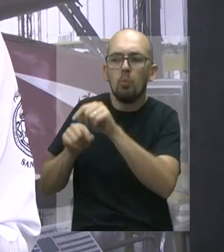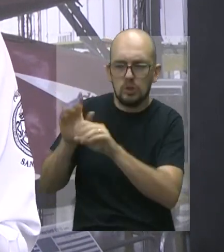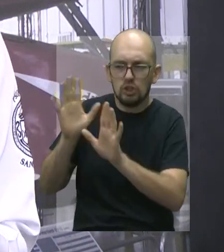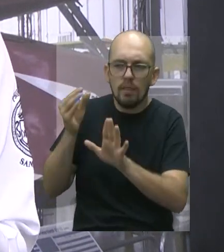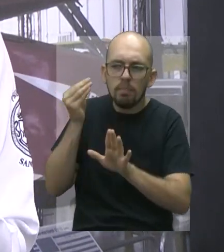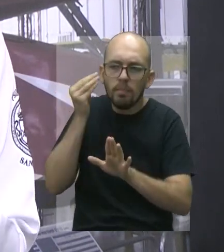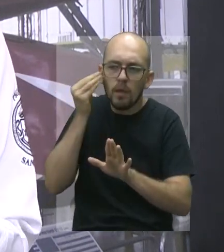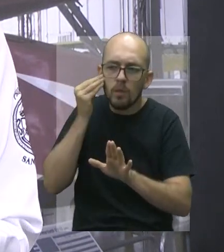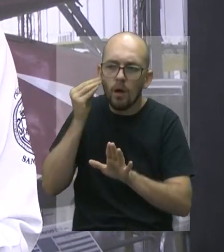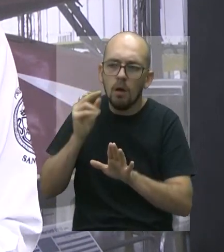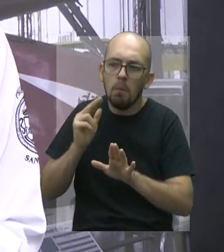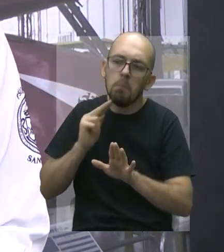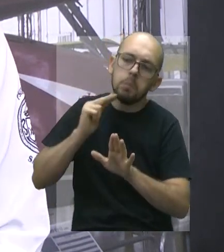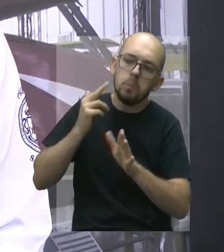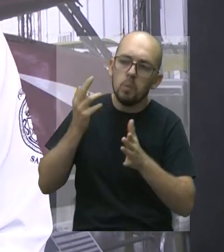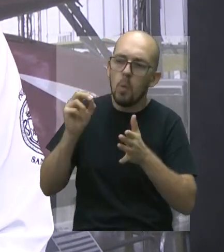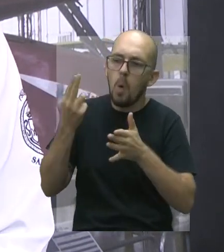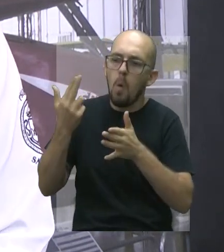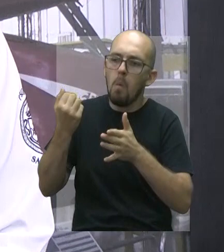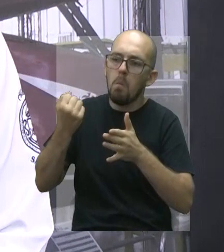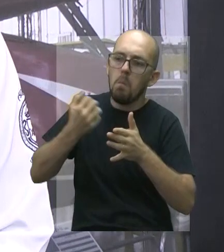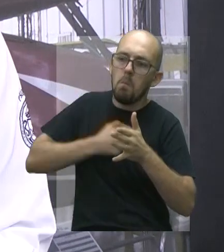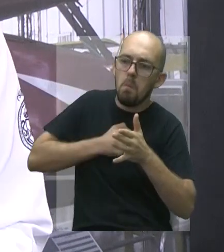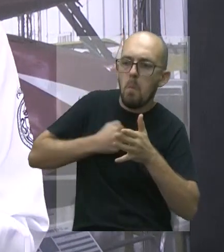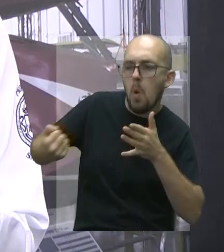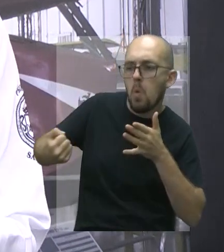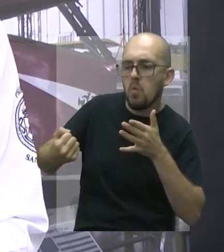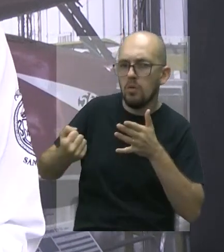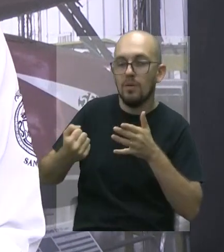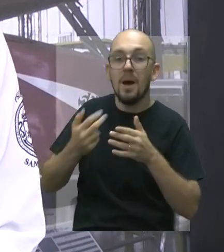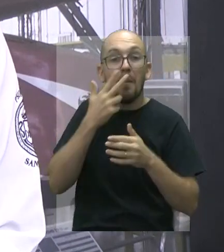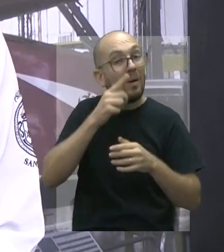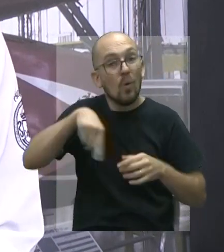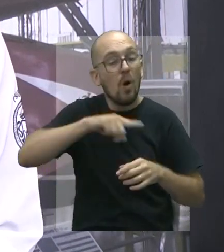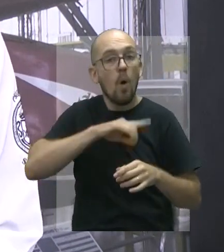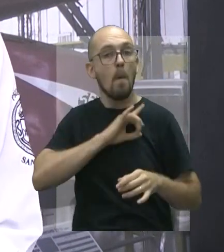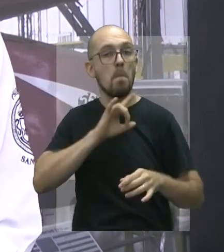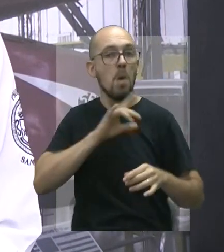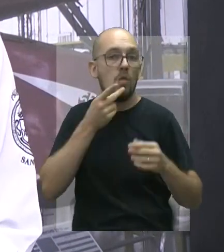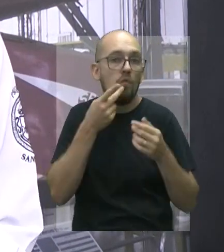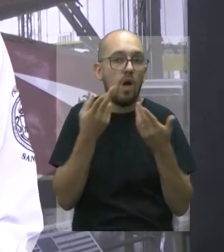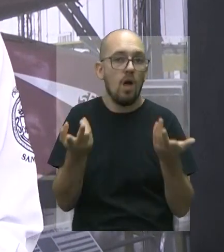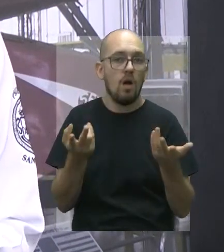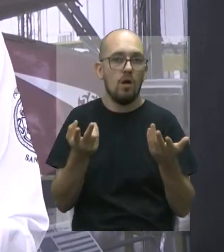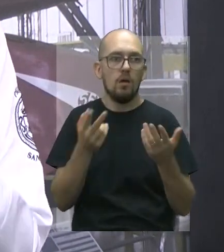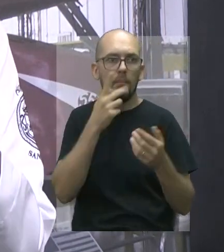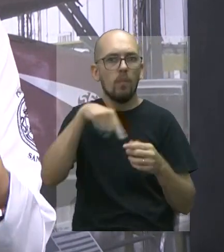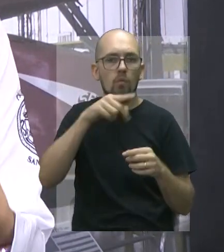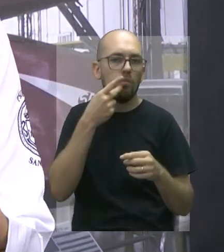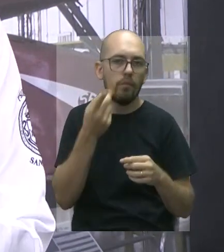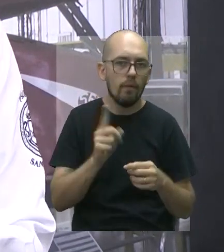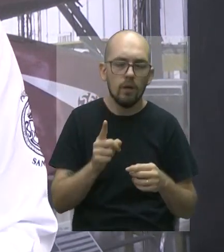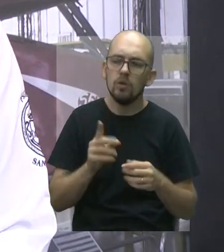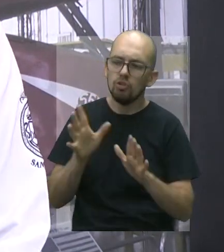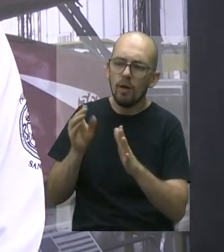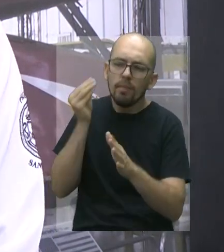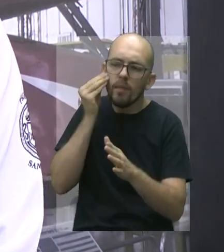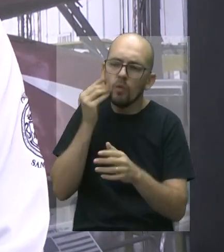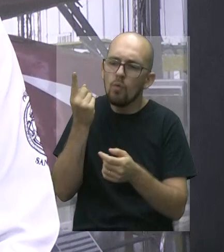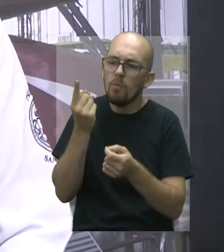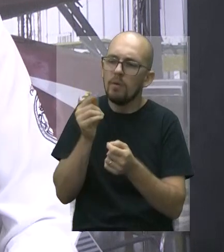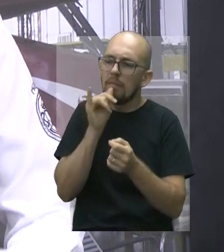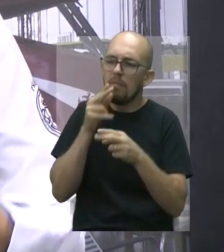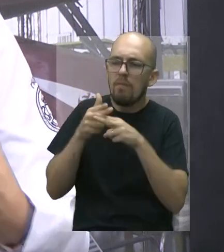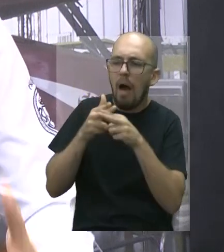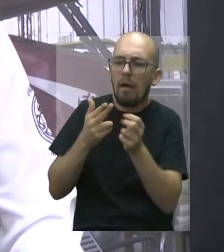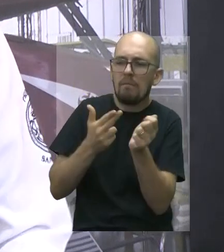a própria vida? A gente tem muito receio disso, de falar sobre esse assunto, né? Ou você já se machucou alguma vez, ou